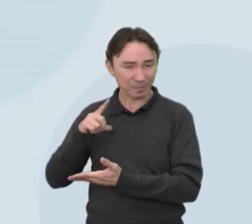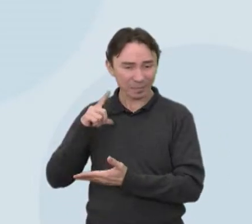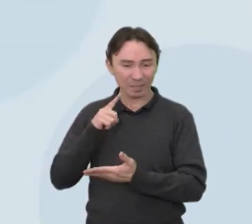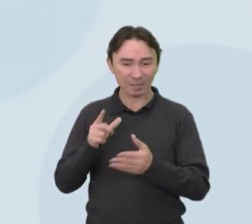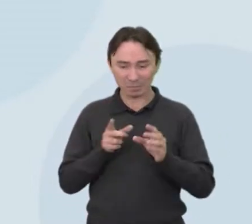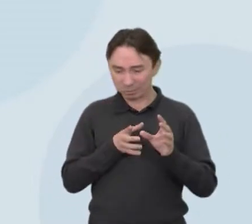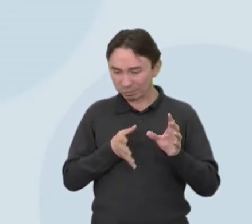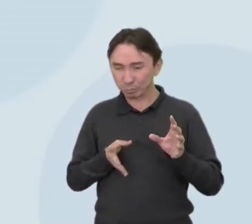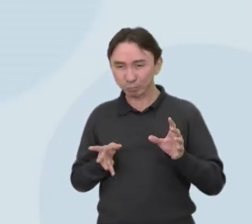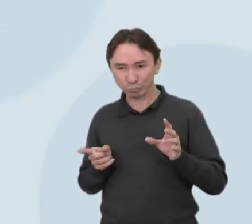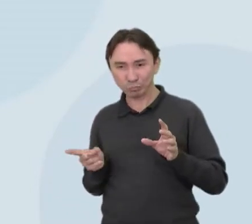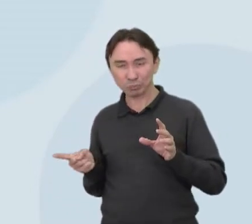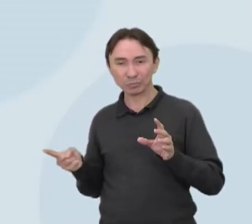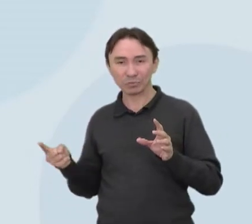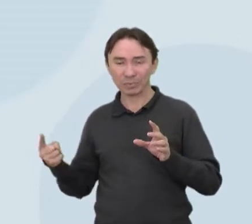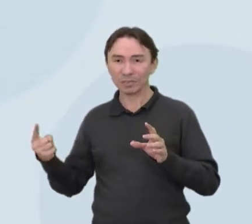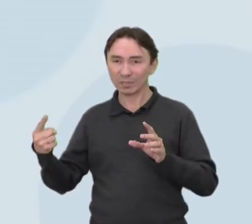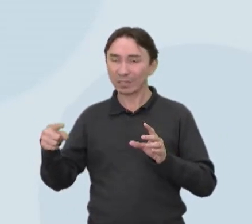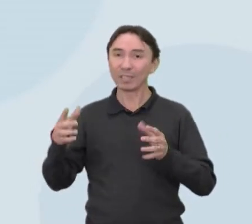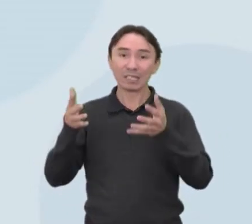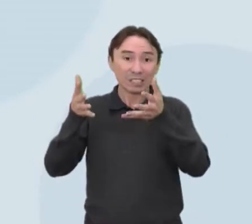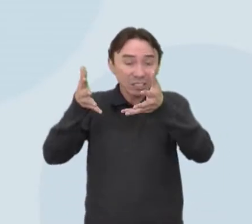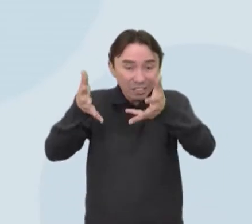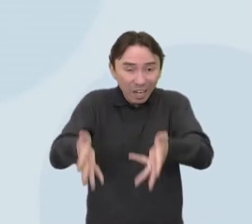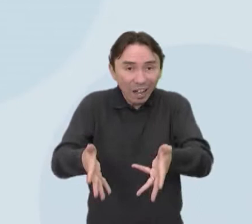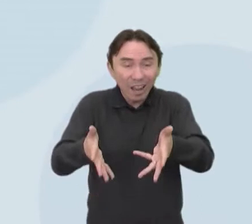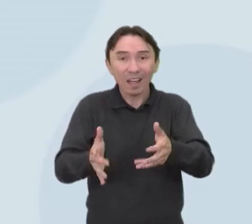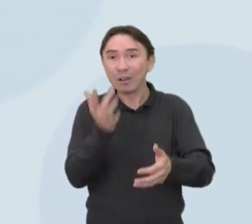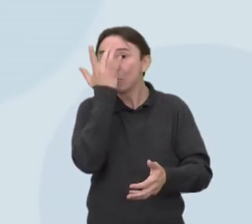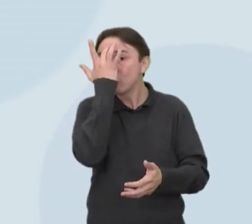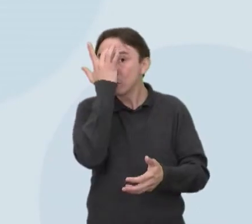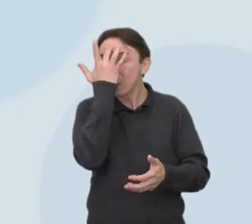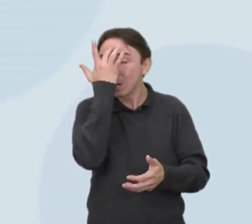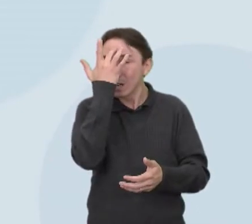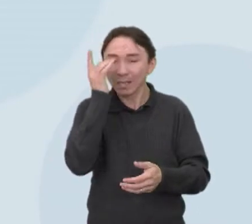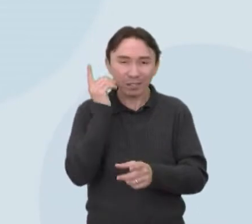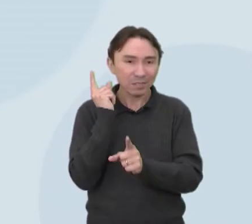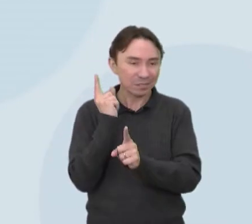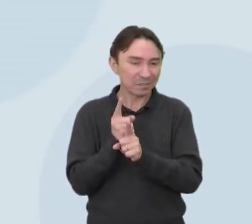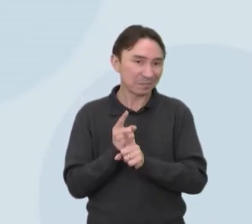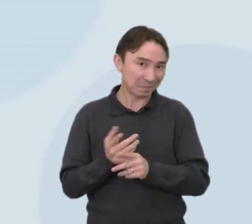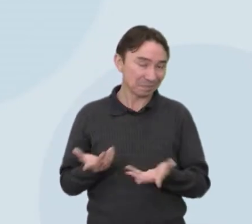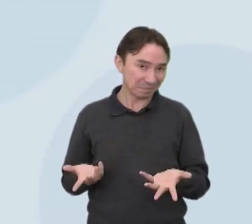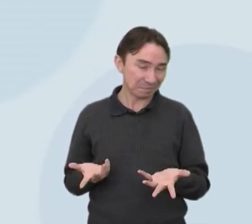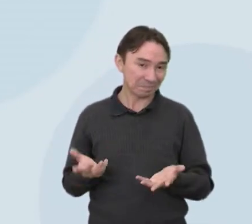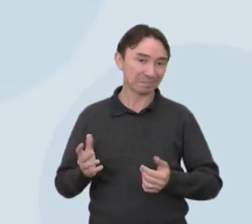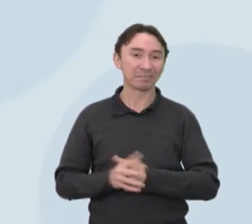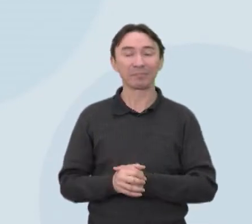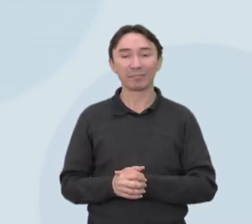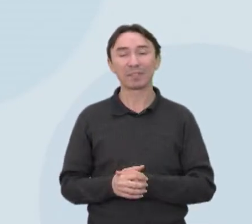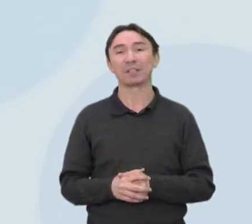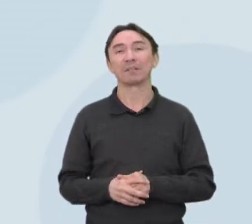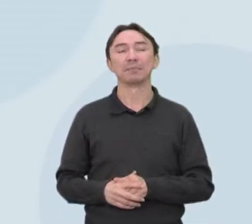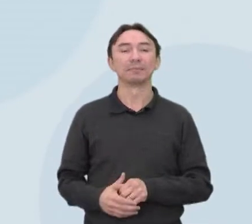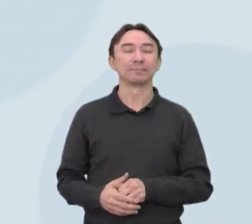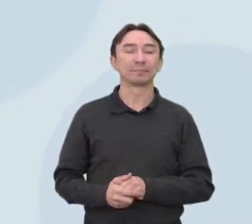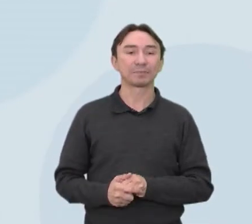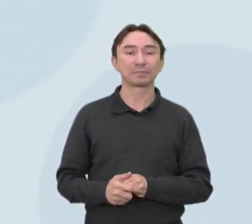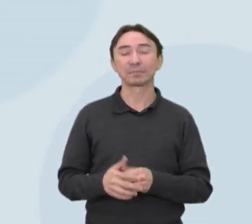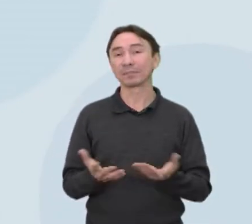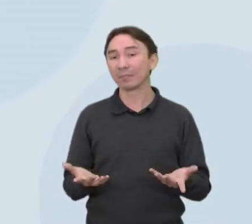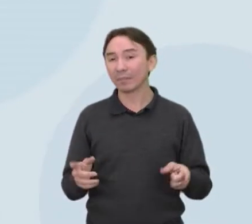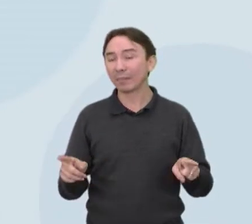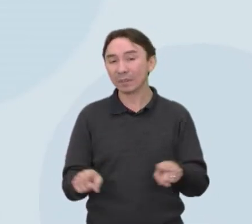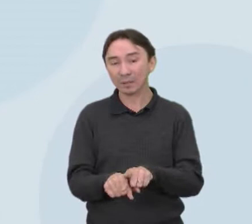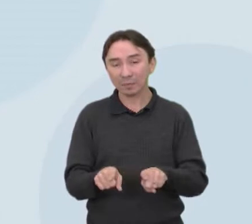Índico e dessa forma achar e poder seguir, né, nesse novo caminho para as Índias. Eles